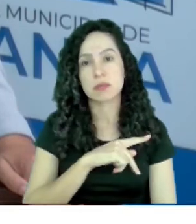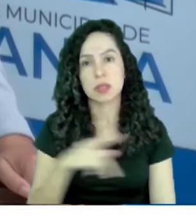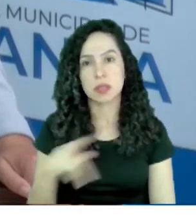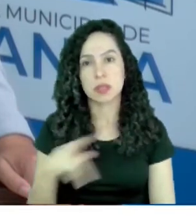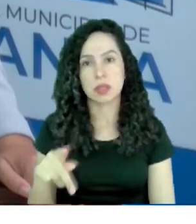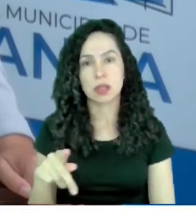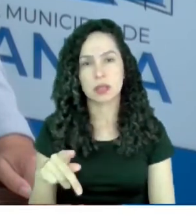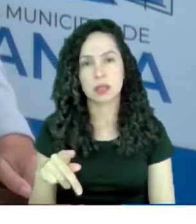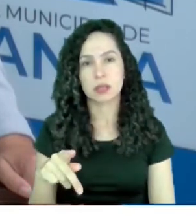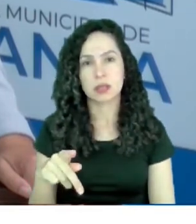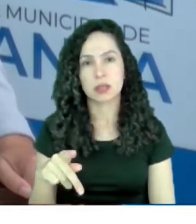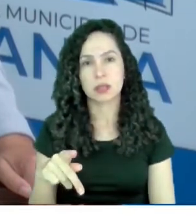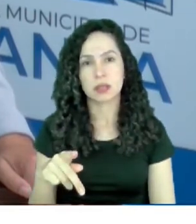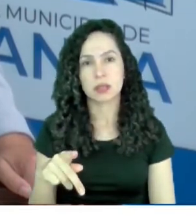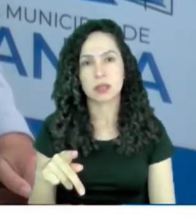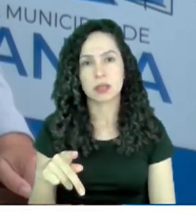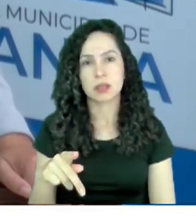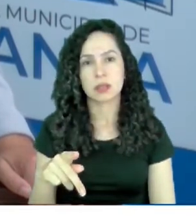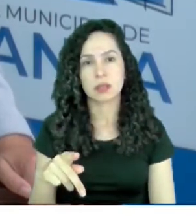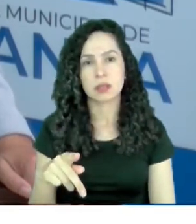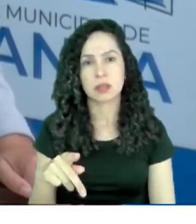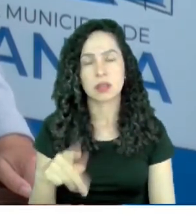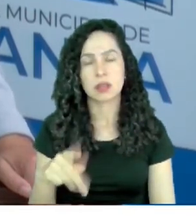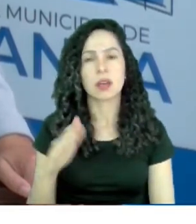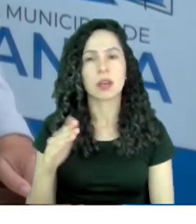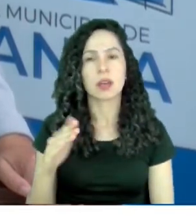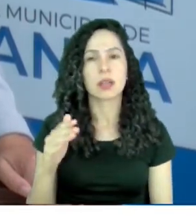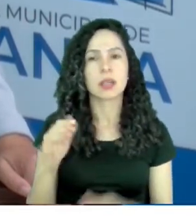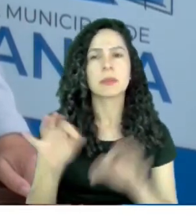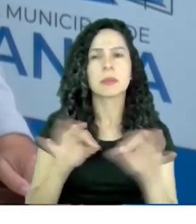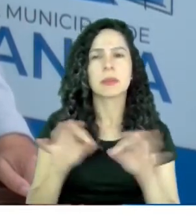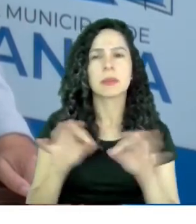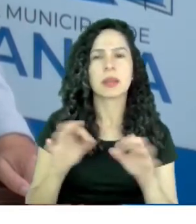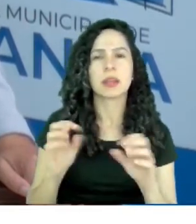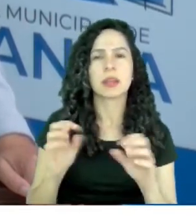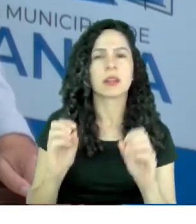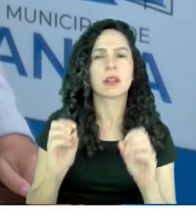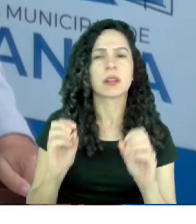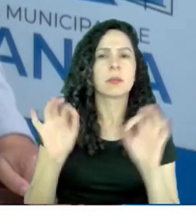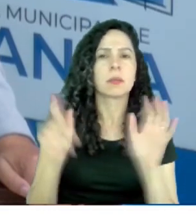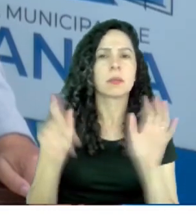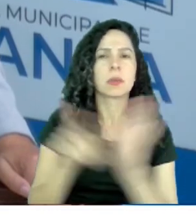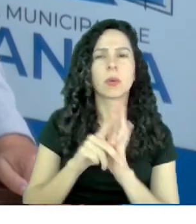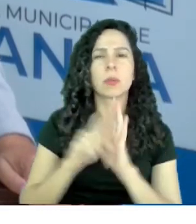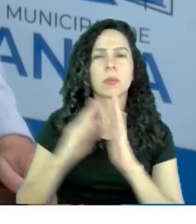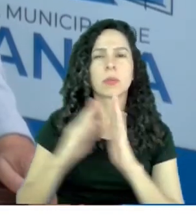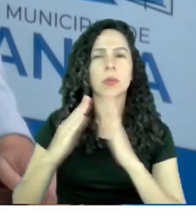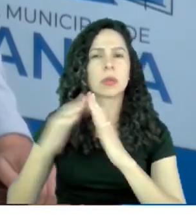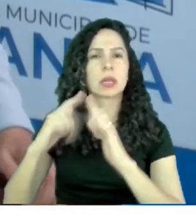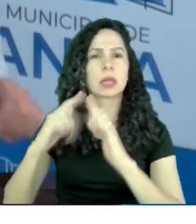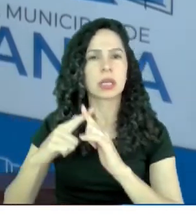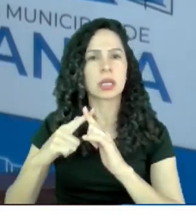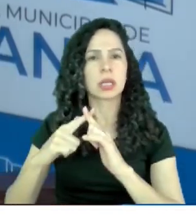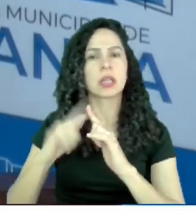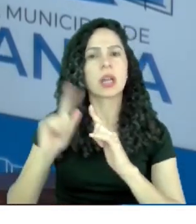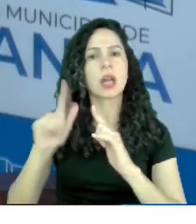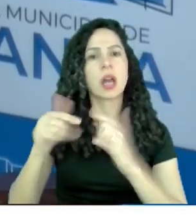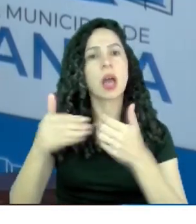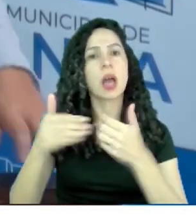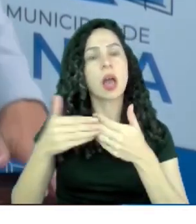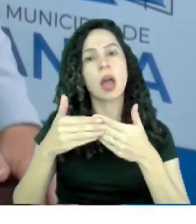que os eventos ecumênicos, ele é aberto a